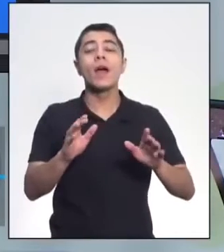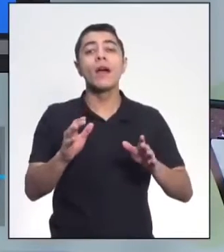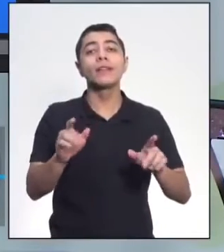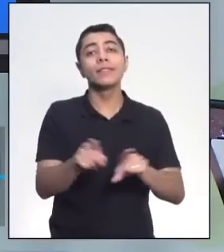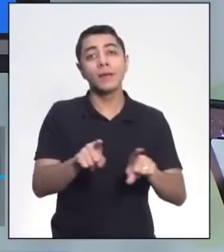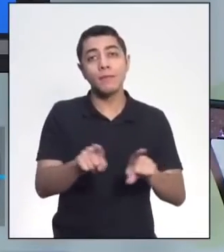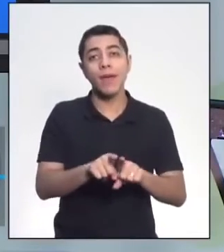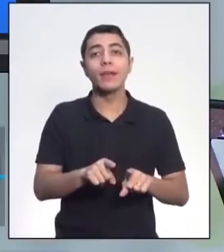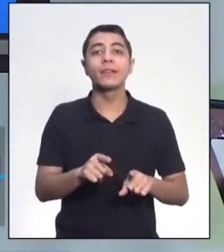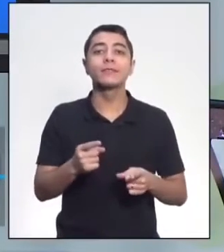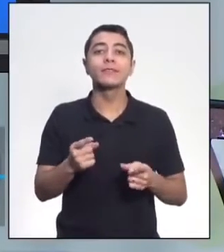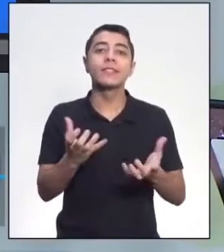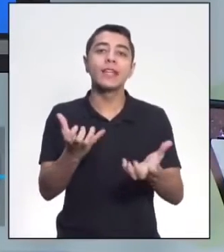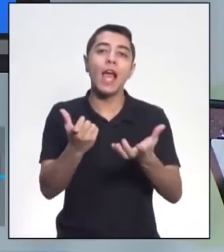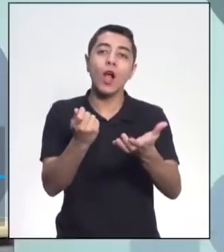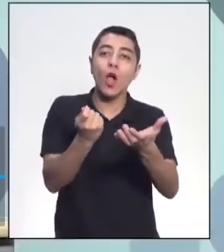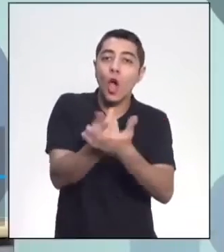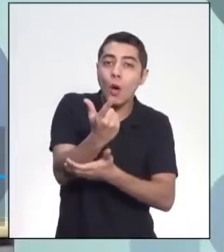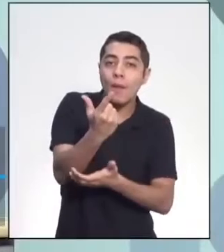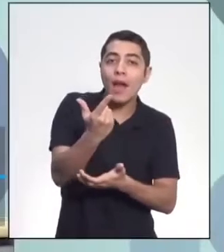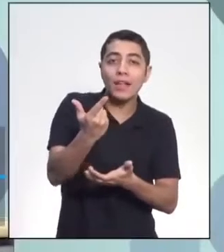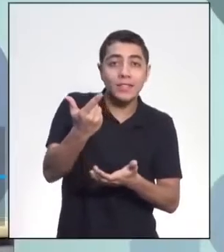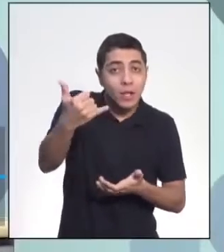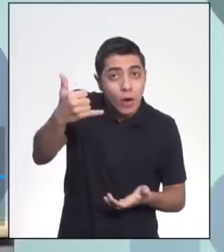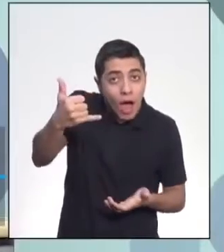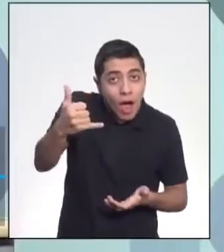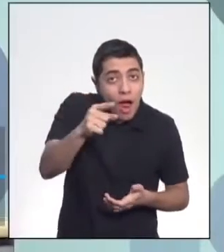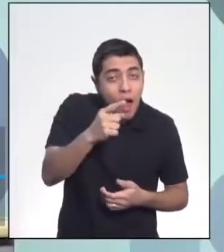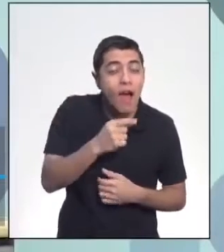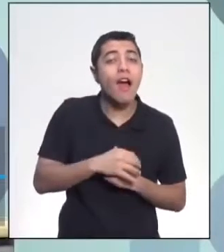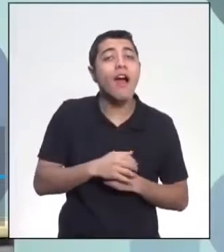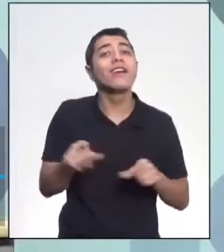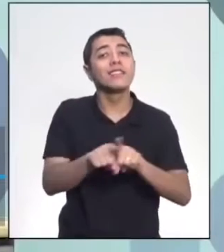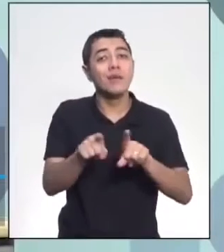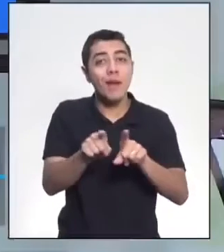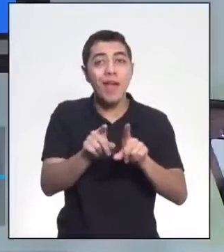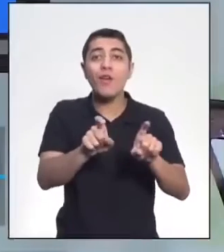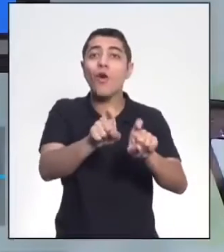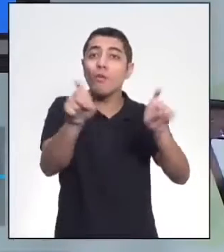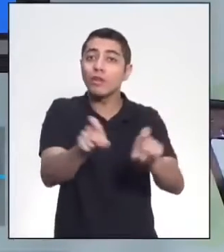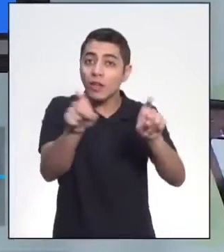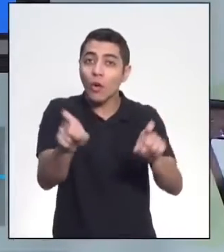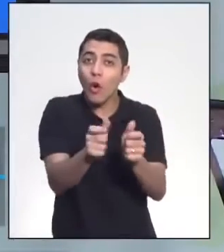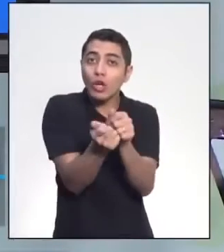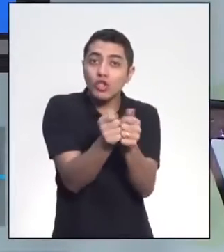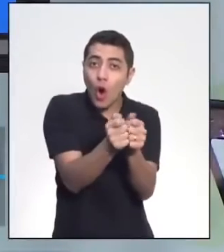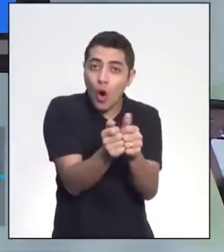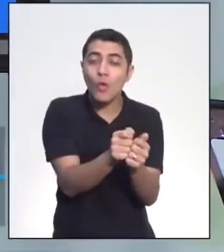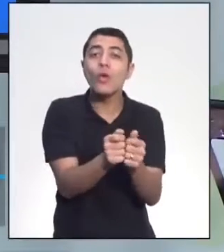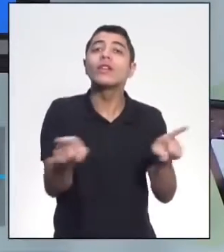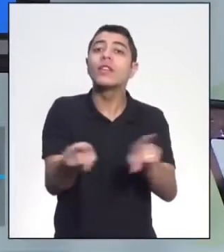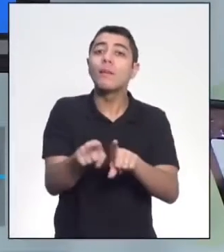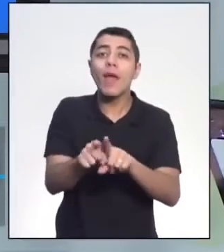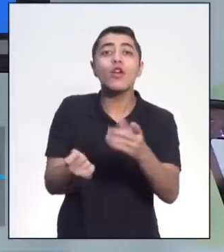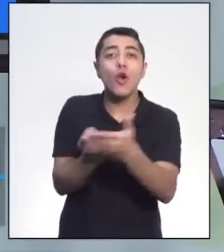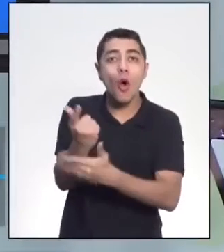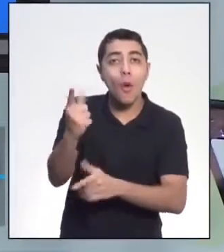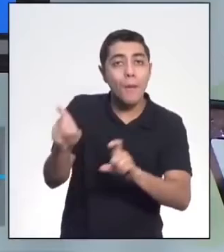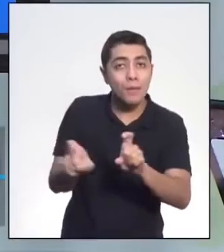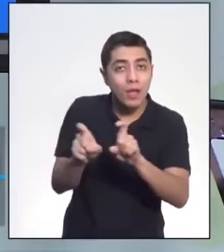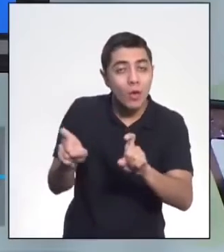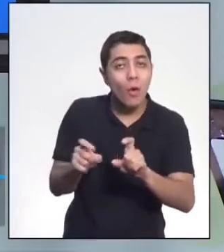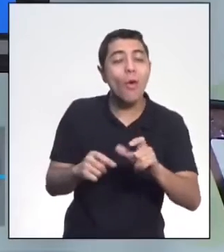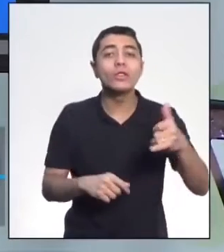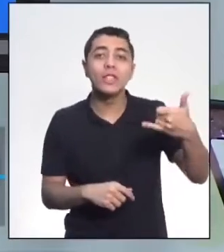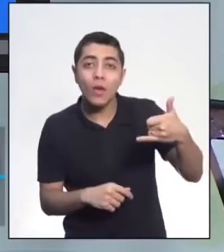o celular. Comprariam jogos de computador. O Cauê também está falando de comprar computador, celular, né? O pessoal